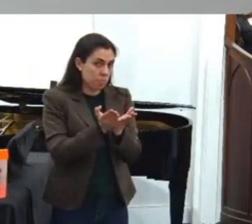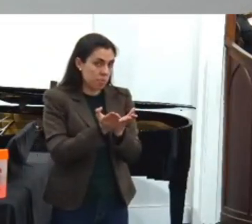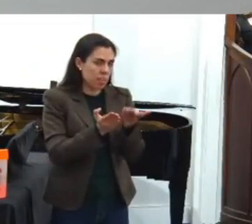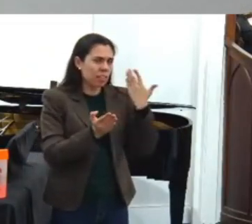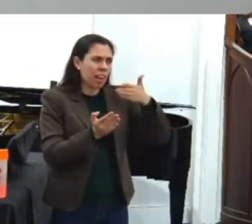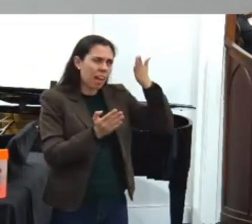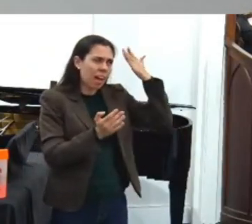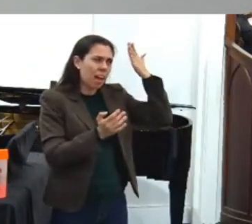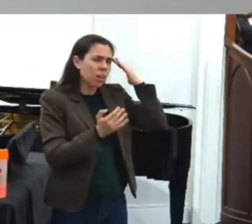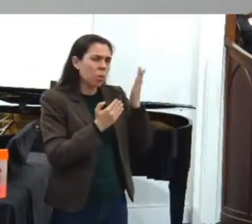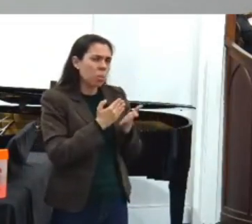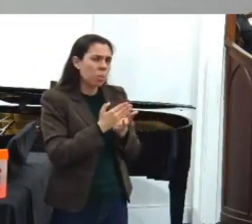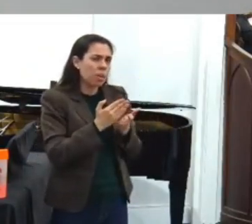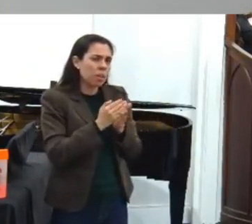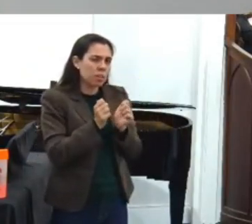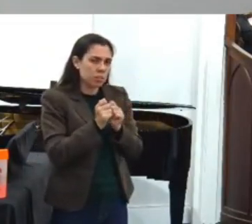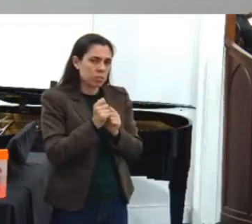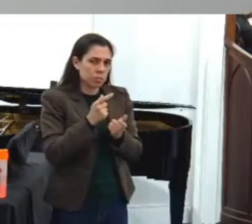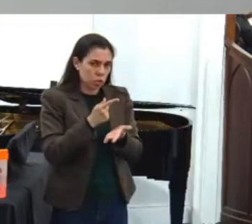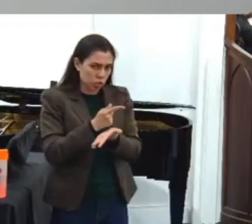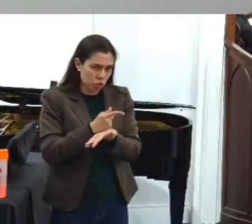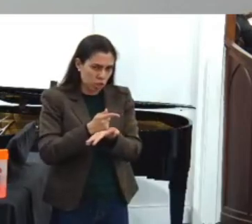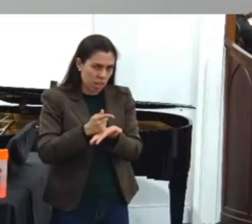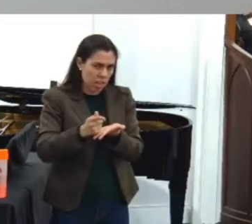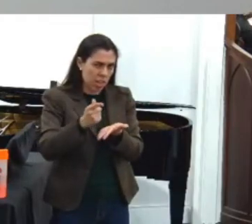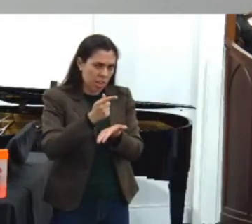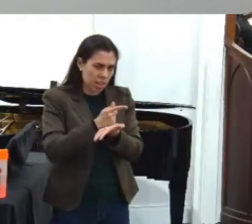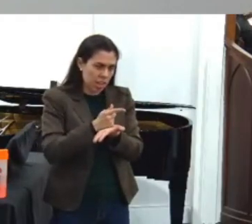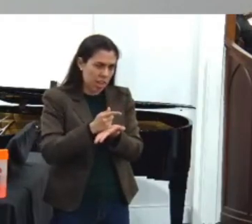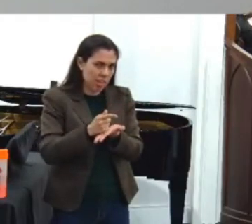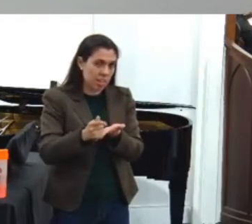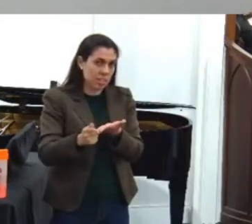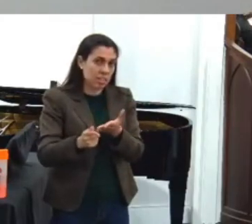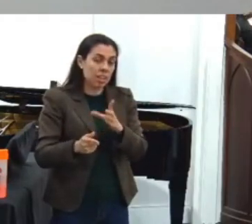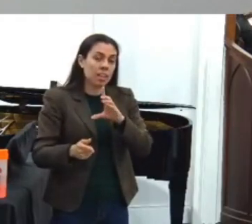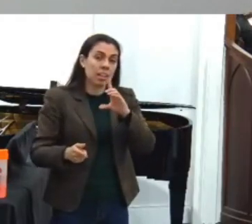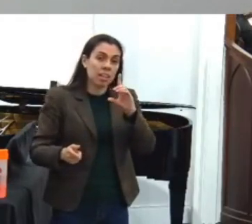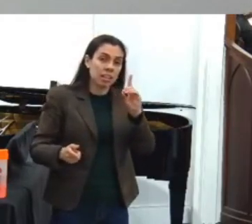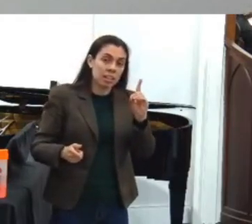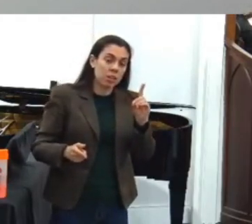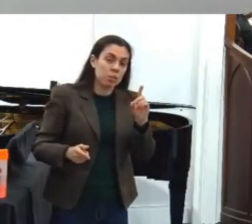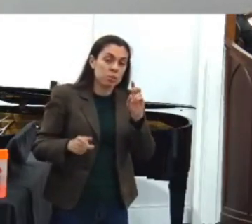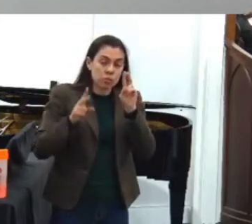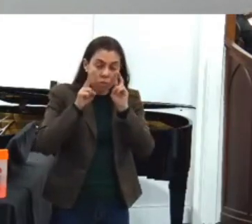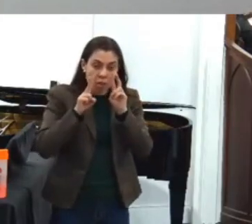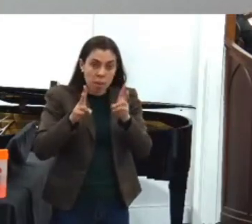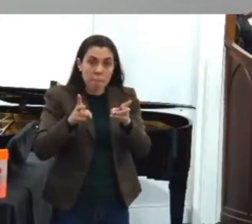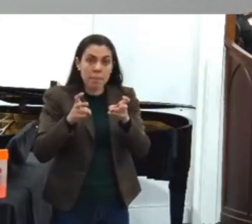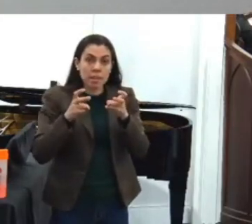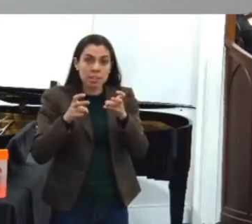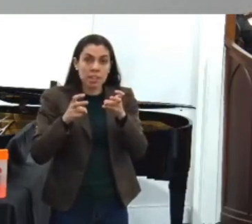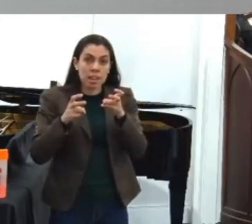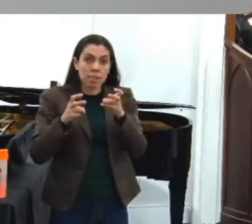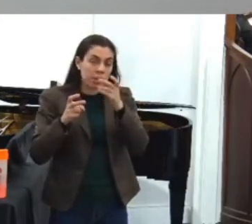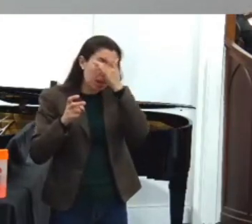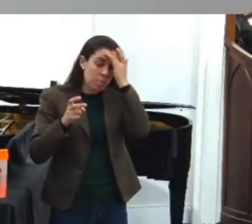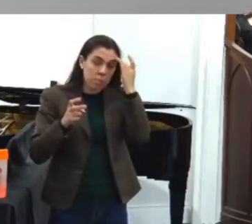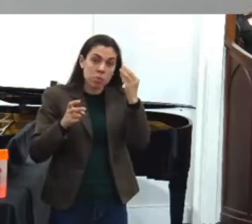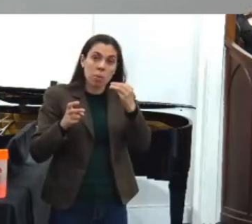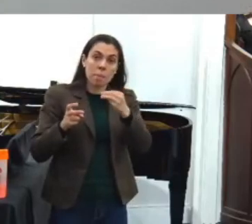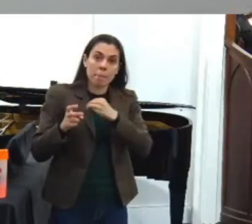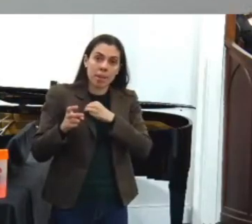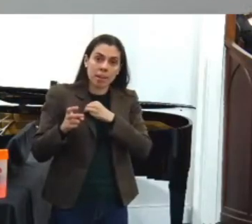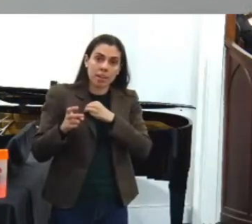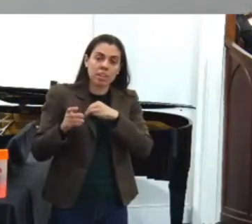Deus que vai ao encontro do pecador. Quando Adão peca ali no jardim do Éden, é o Senhor que vai ao